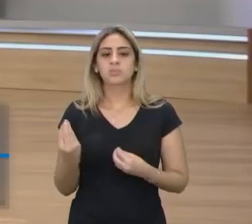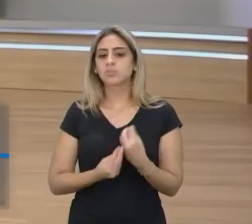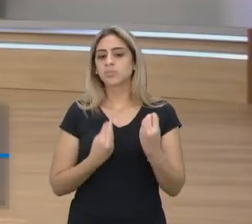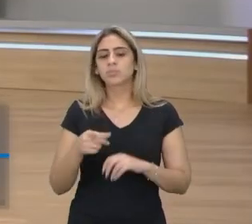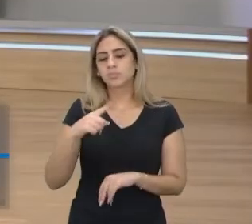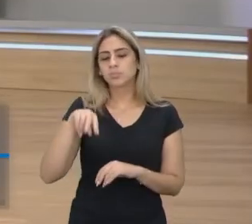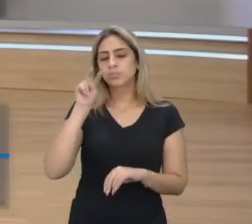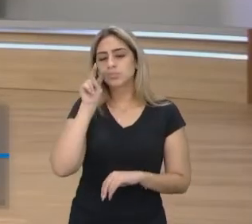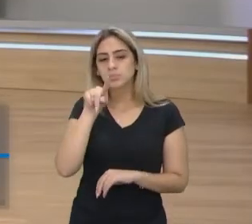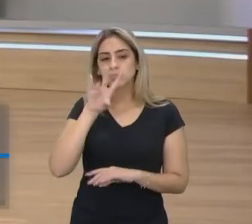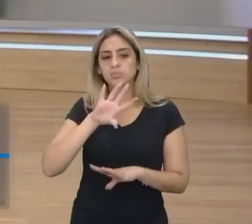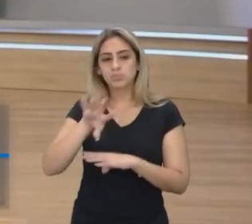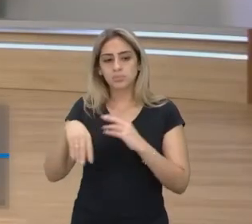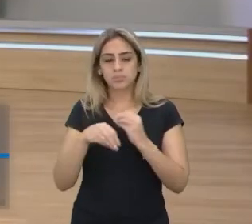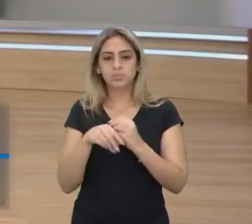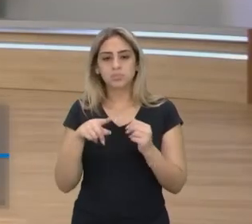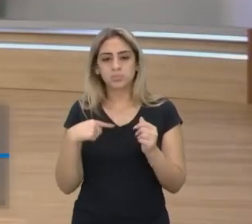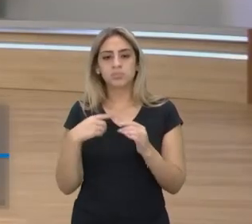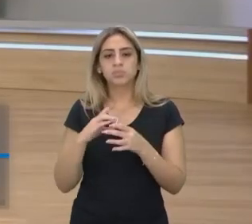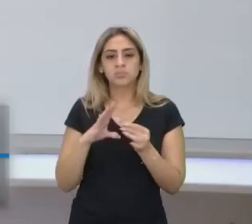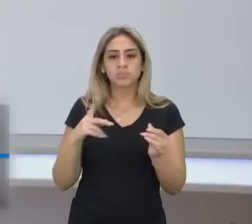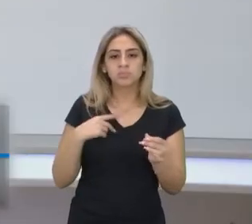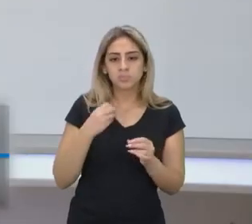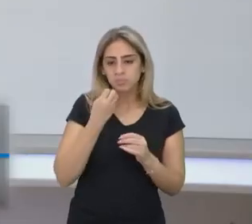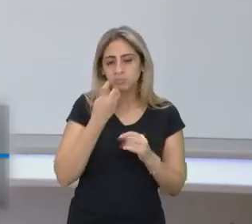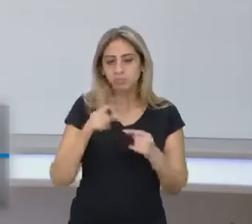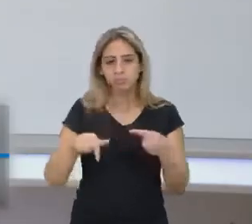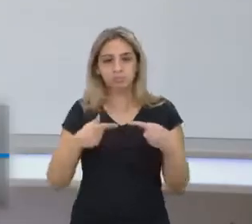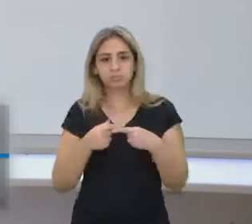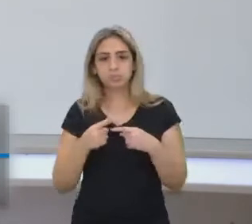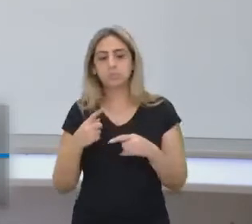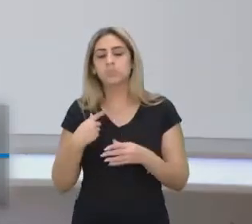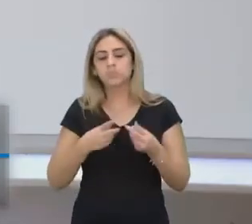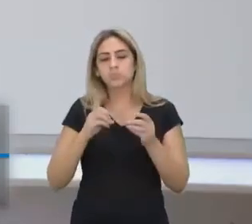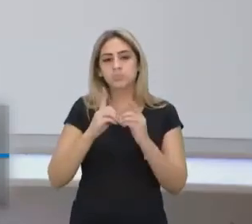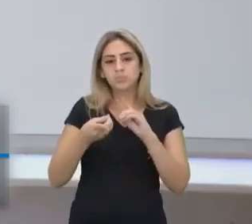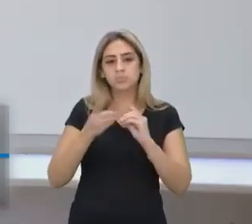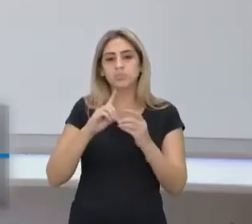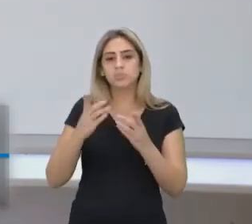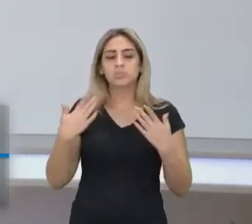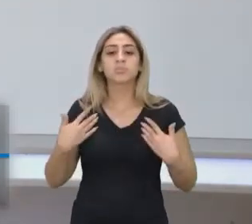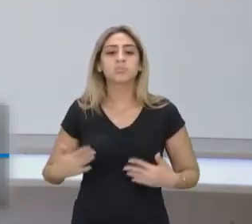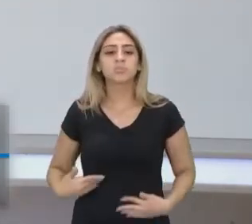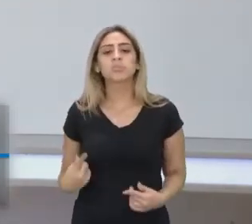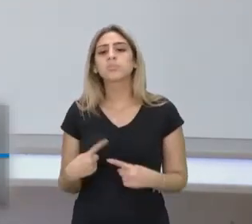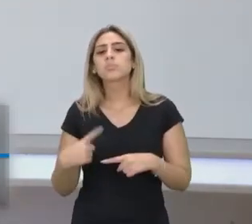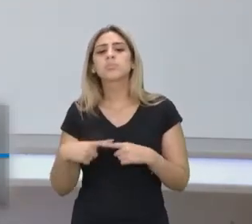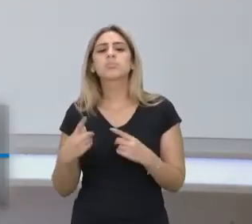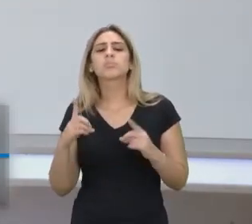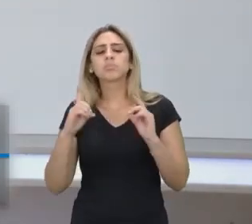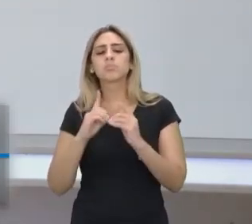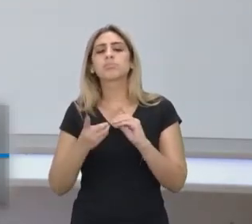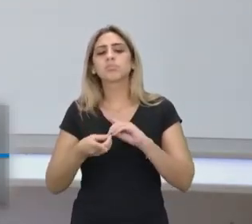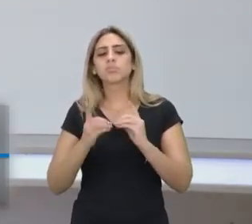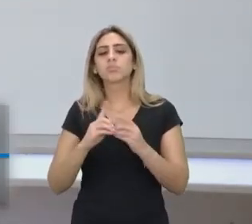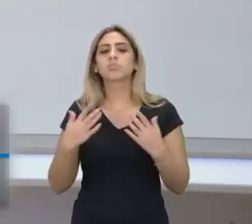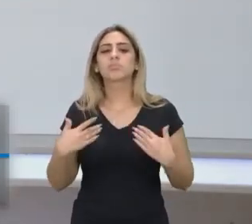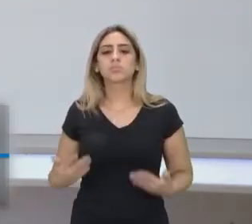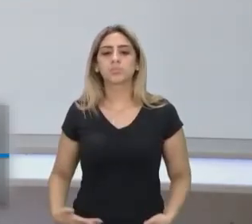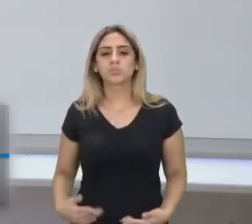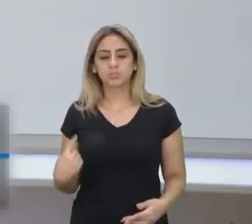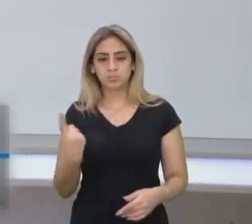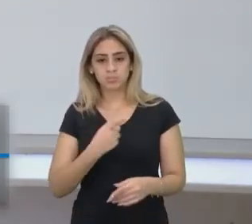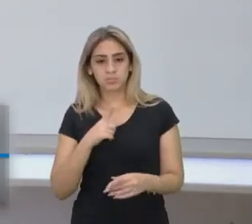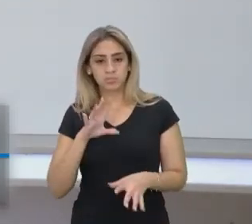viram, esse componente, ele está bem ligado ali à dinâmica do corpo, né? Por que a dinâmica do corpo? Porque a gente tem